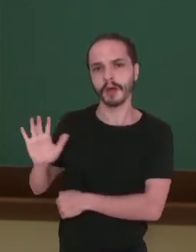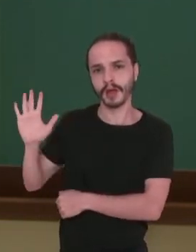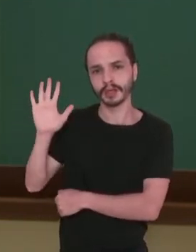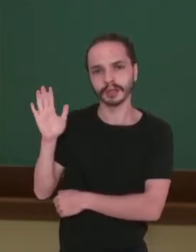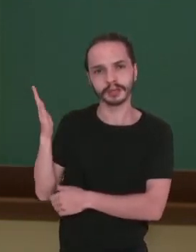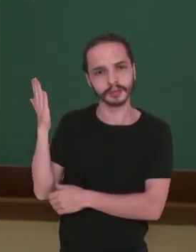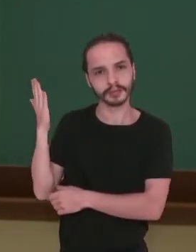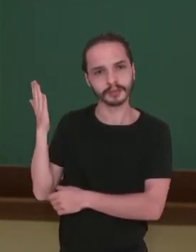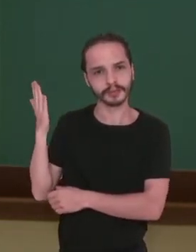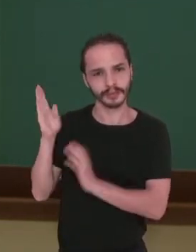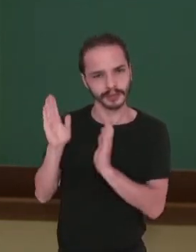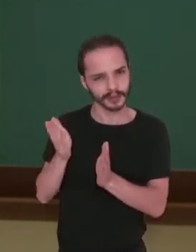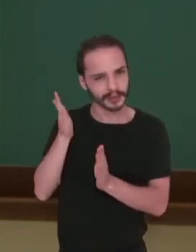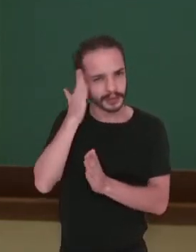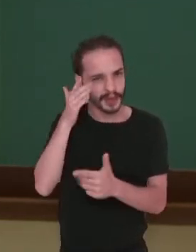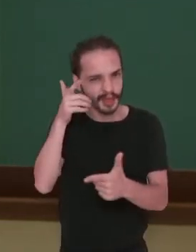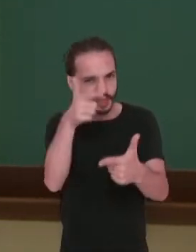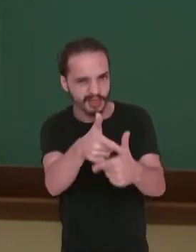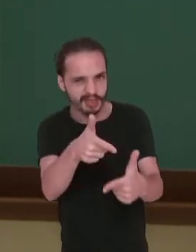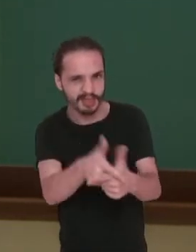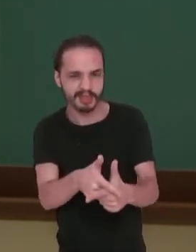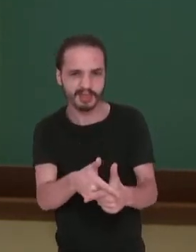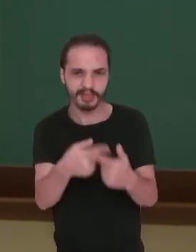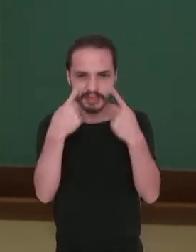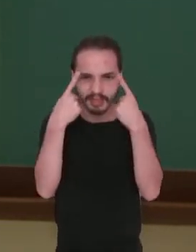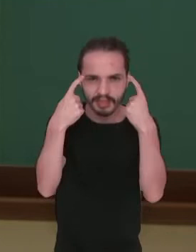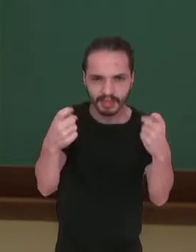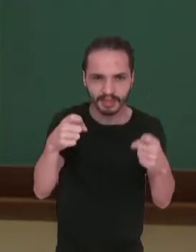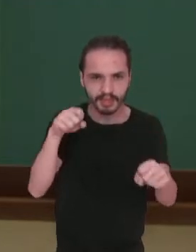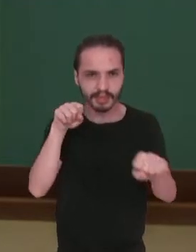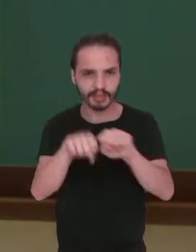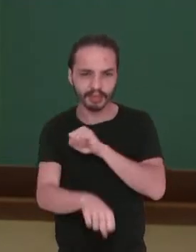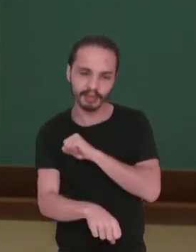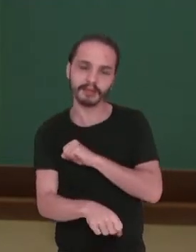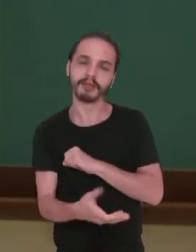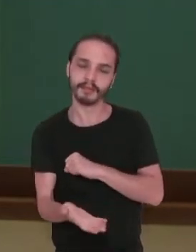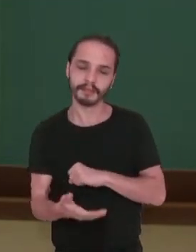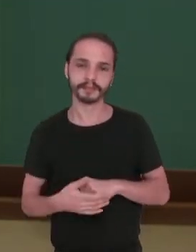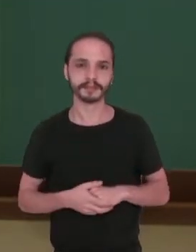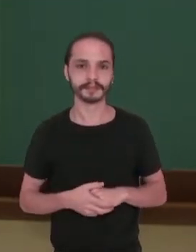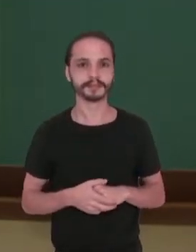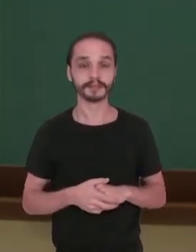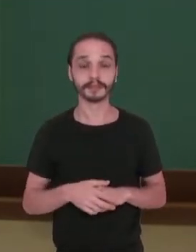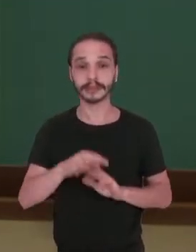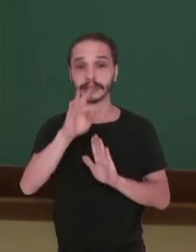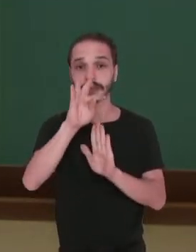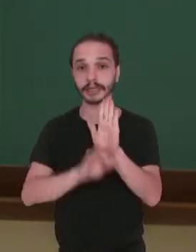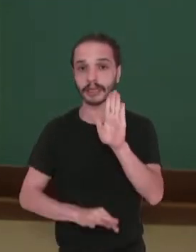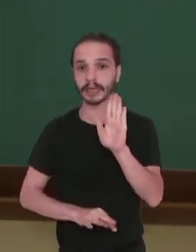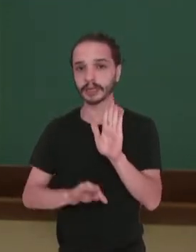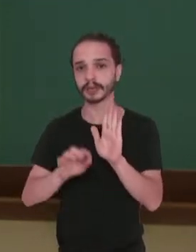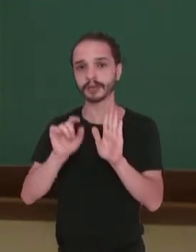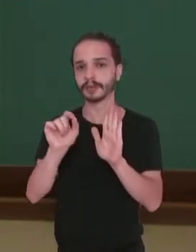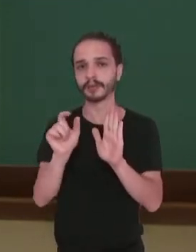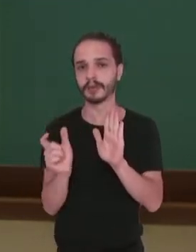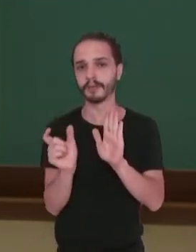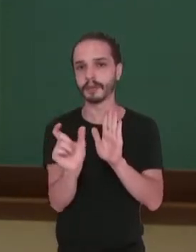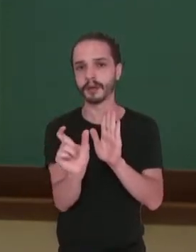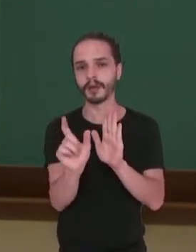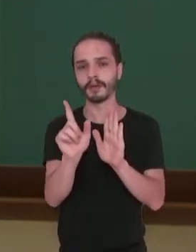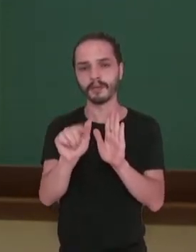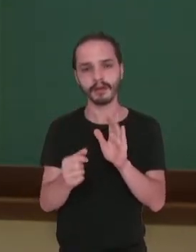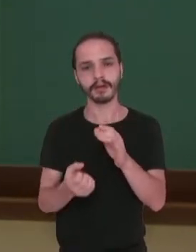tem uma ideia da intimidação, da agressão, No texto, bullying é uma palavra que se originou na língua